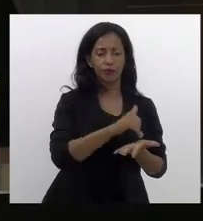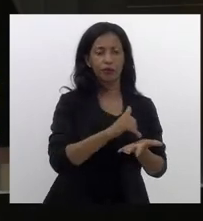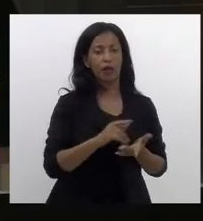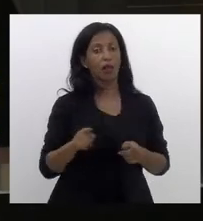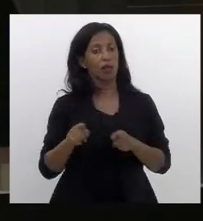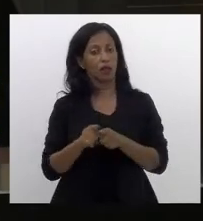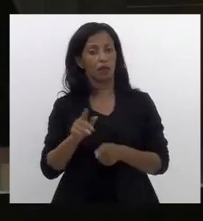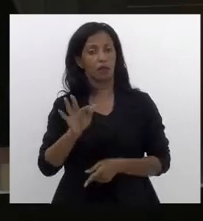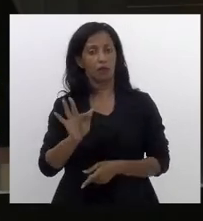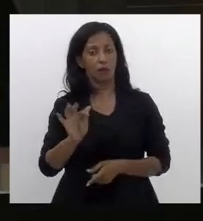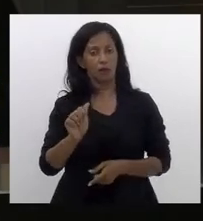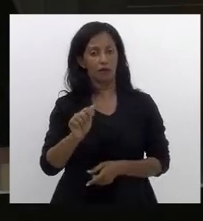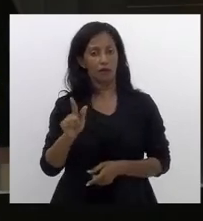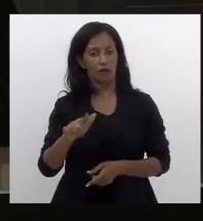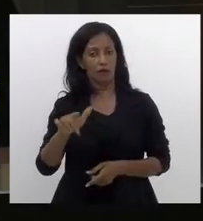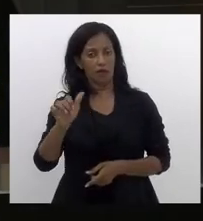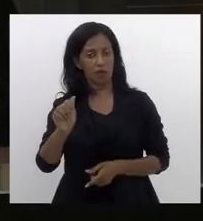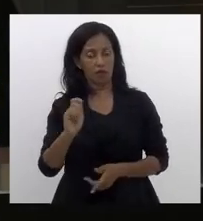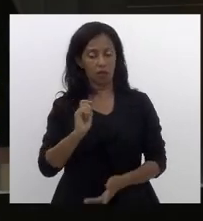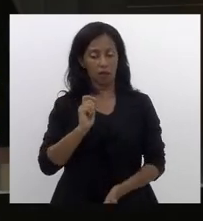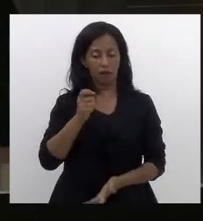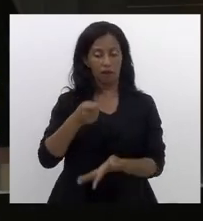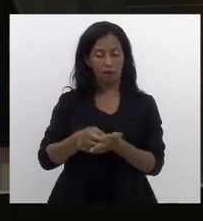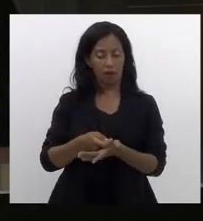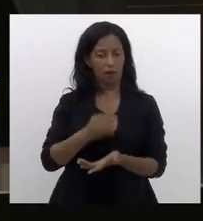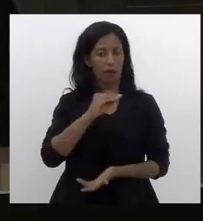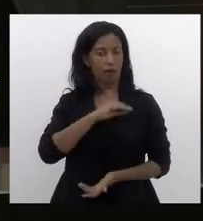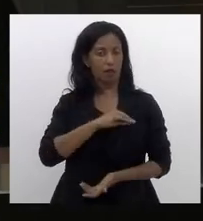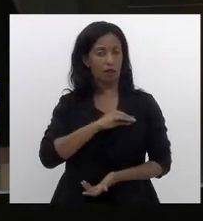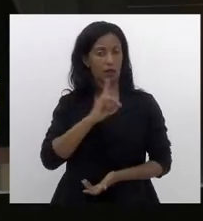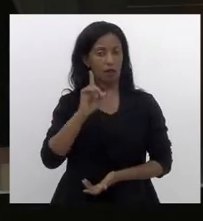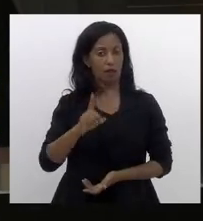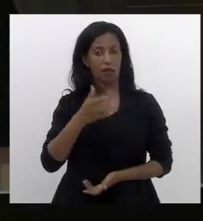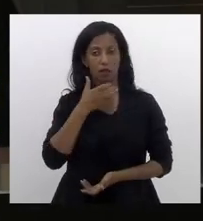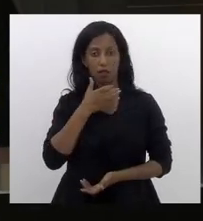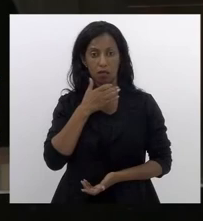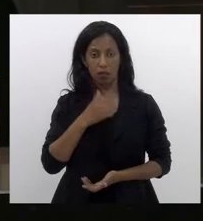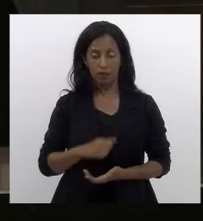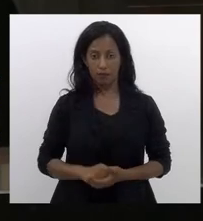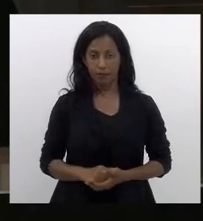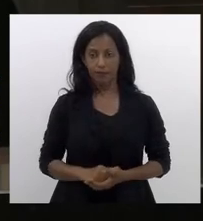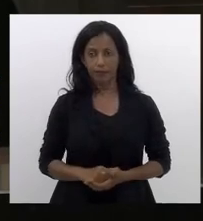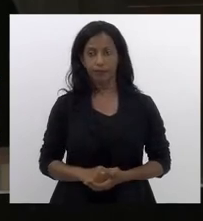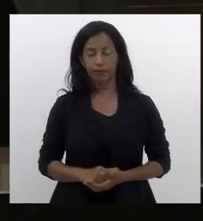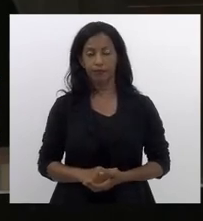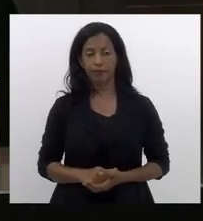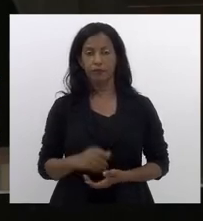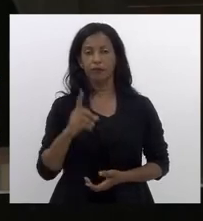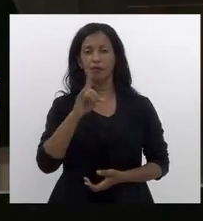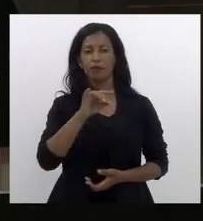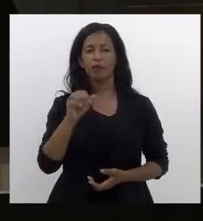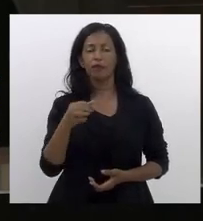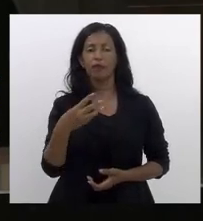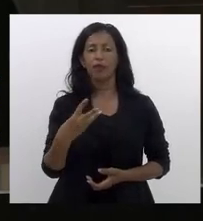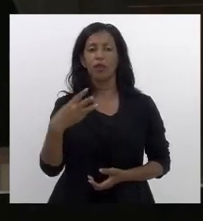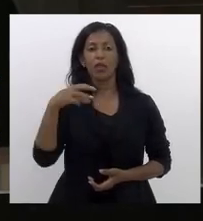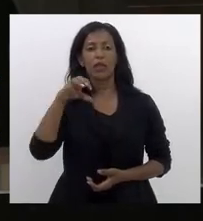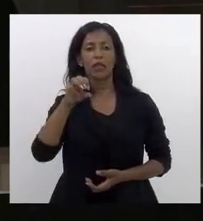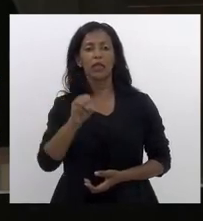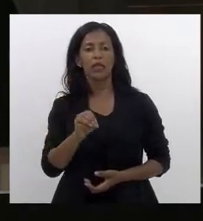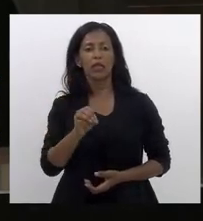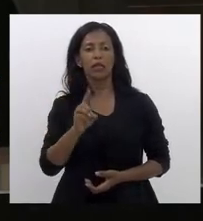Fazenda, que pagará o salário de dezembro no dia 30 de